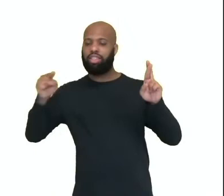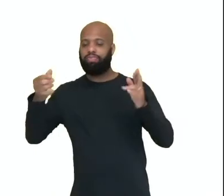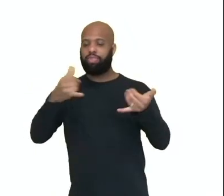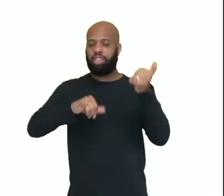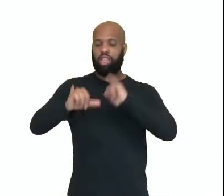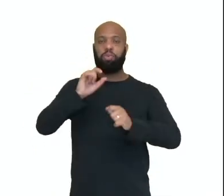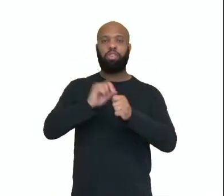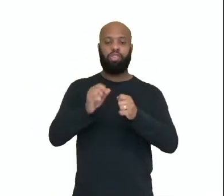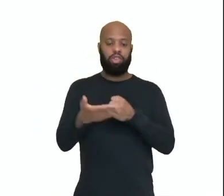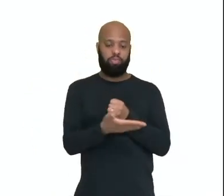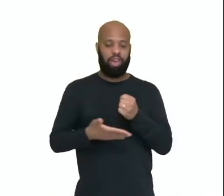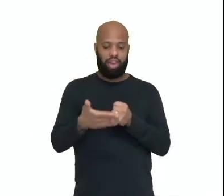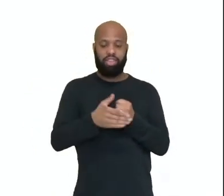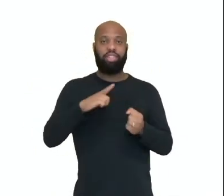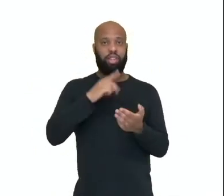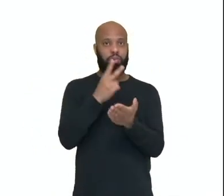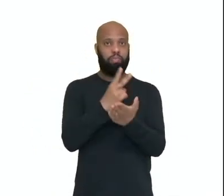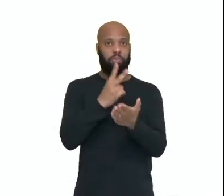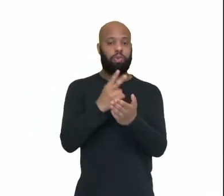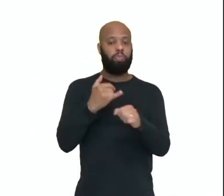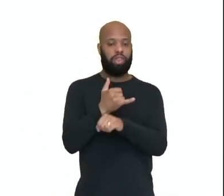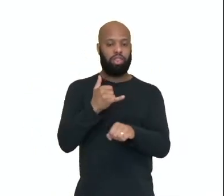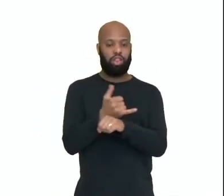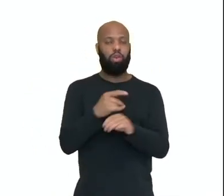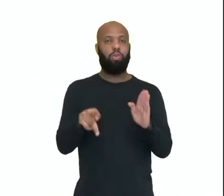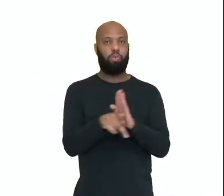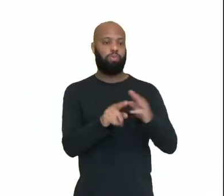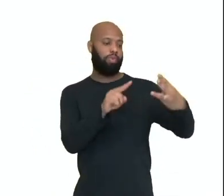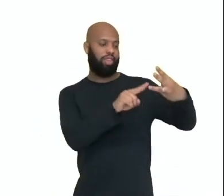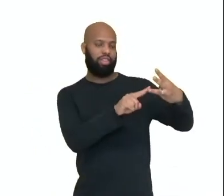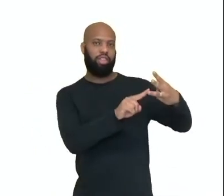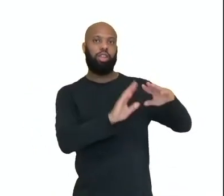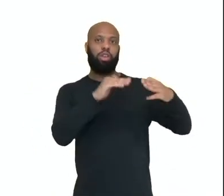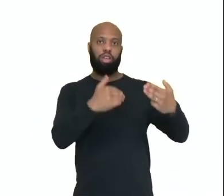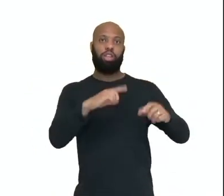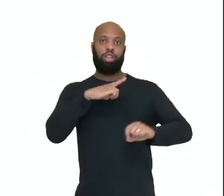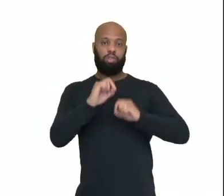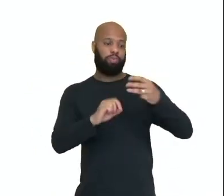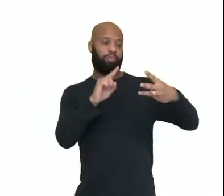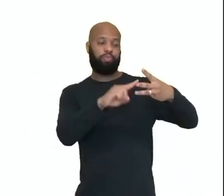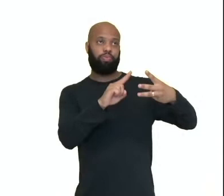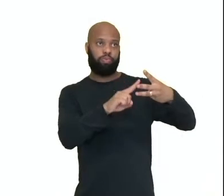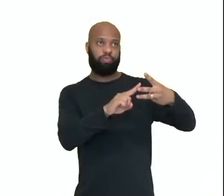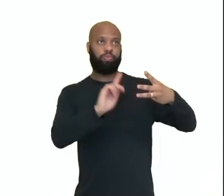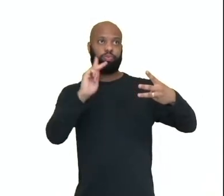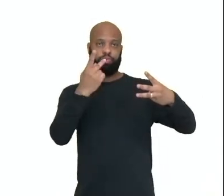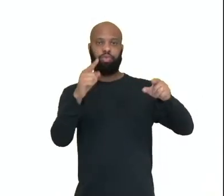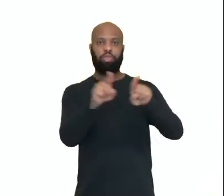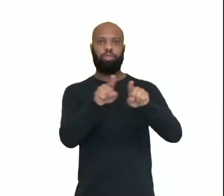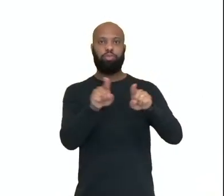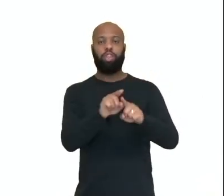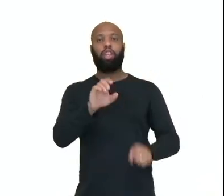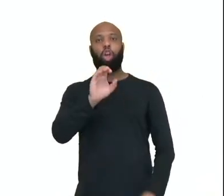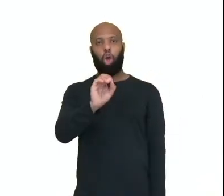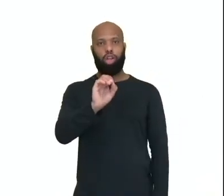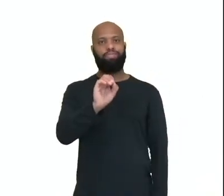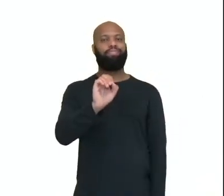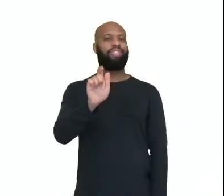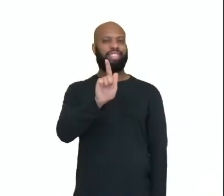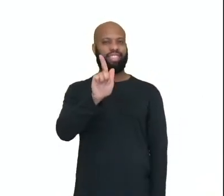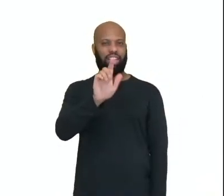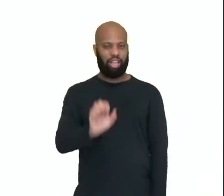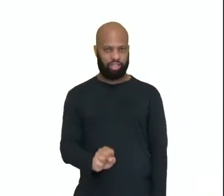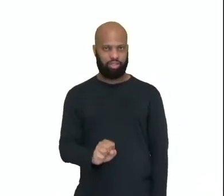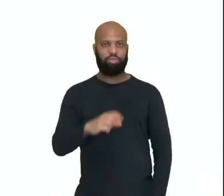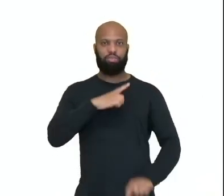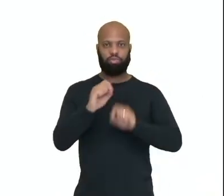uma base com o mesmo metal do superóxido, o peróxido de hidrogênio e o gás oxigênio. A reação com